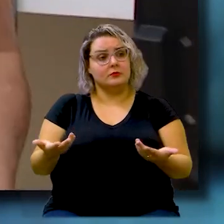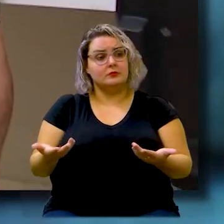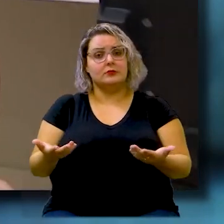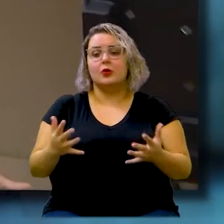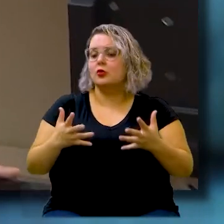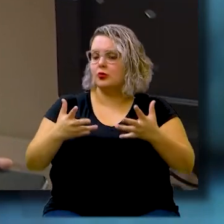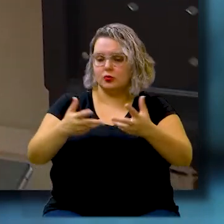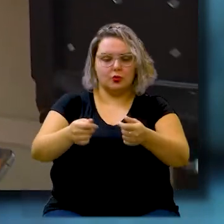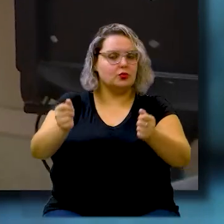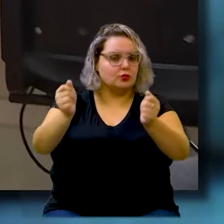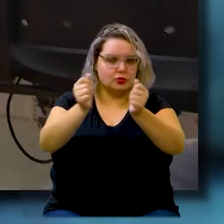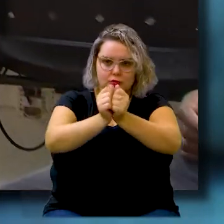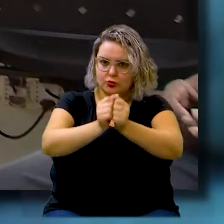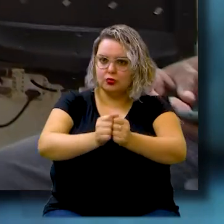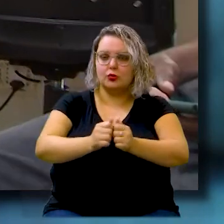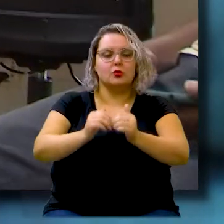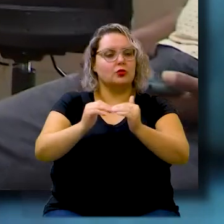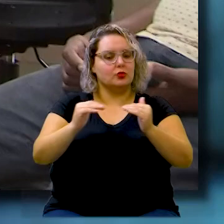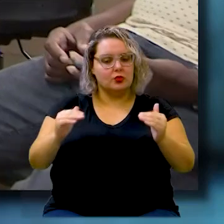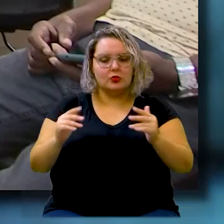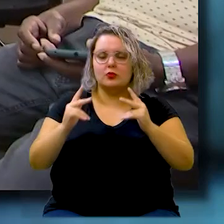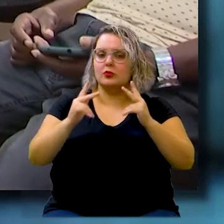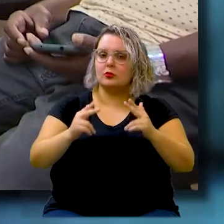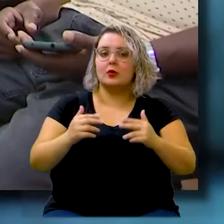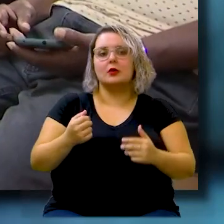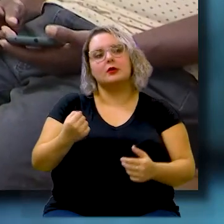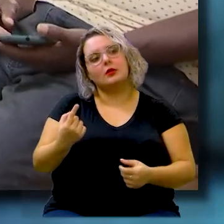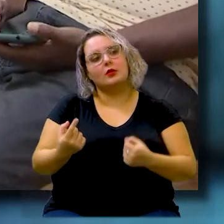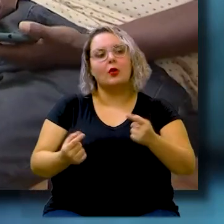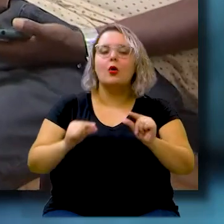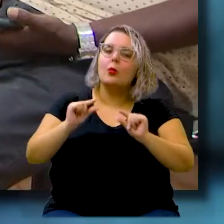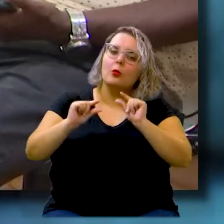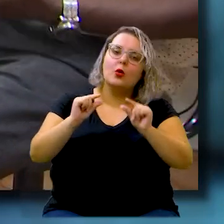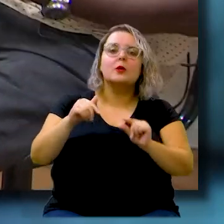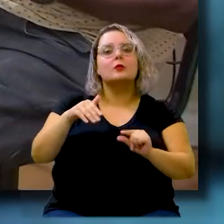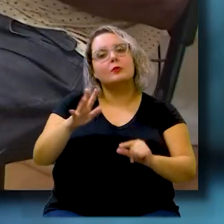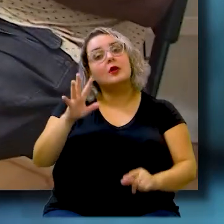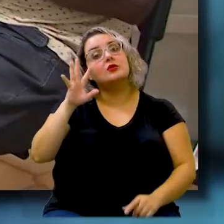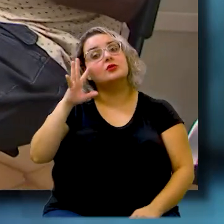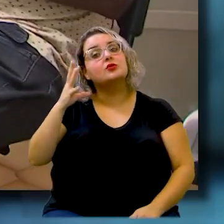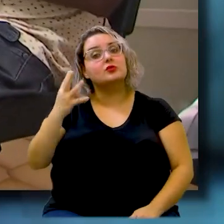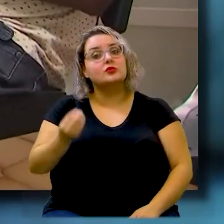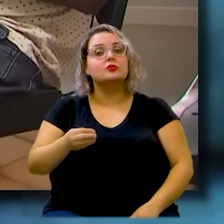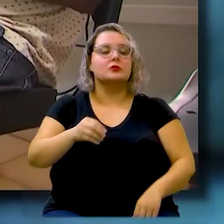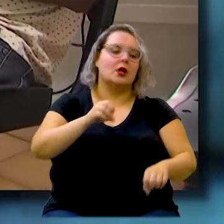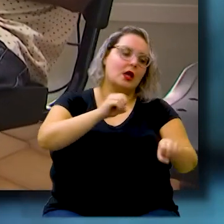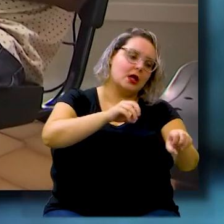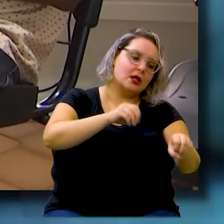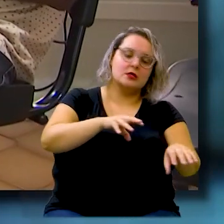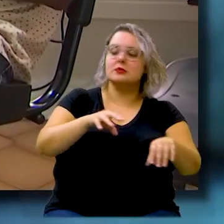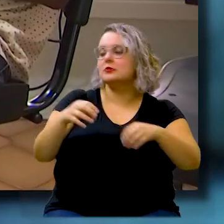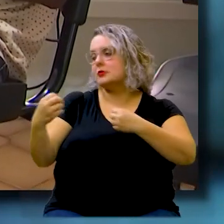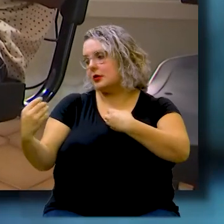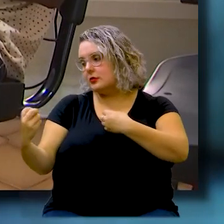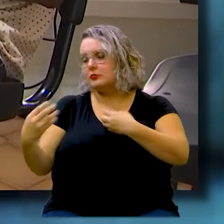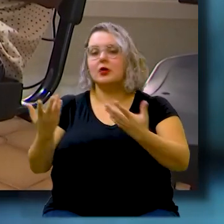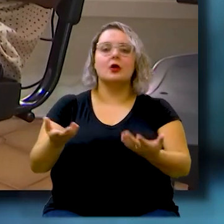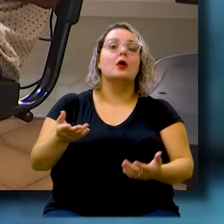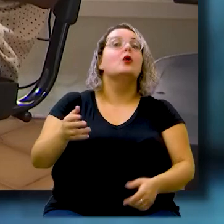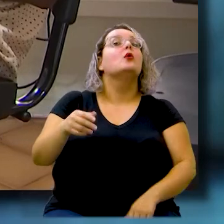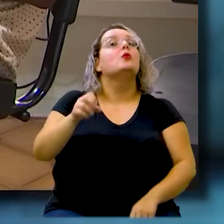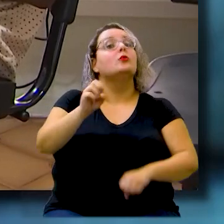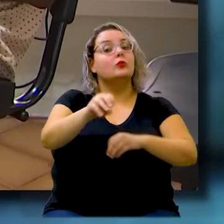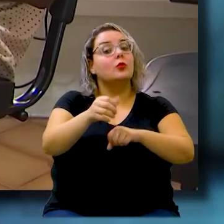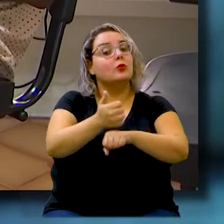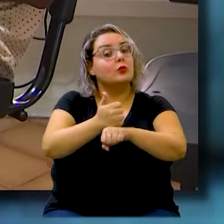todos juntos, no mesmo nível, ou às vezes tem um que tem um pouquinho mais de conhecimento, ensina o outro também, o educador preparado